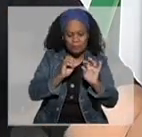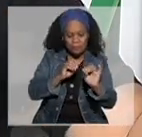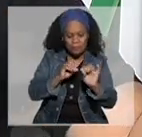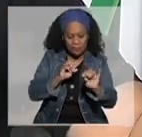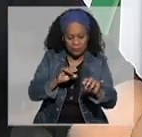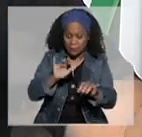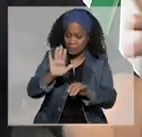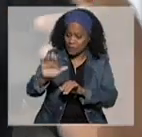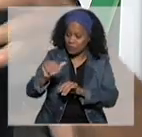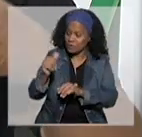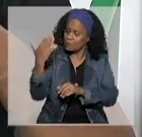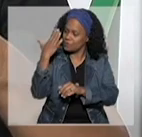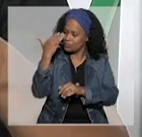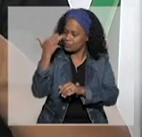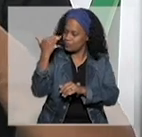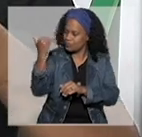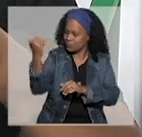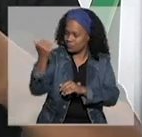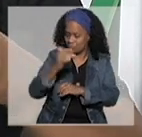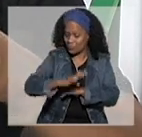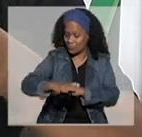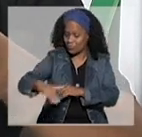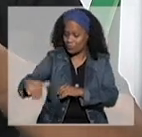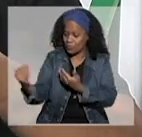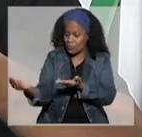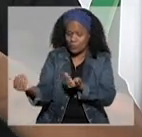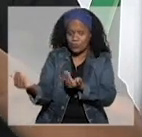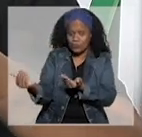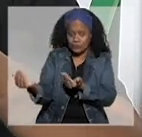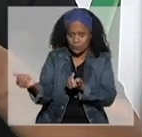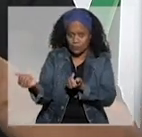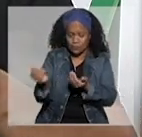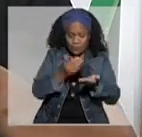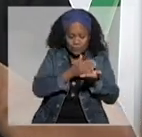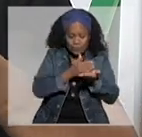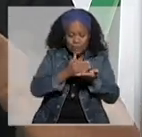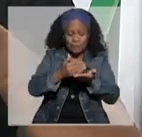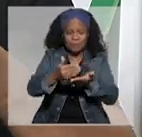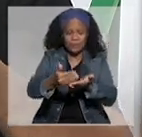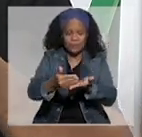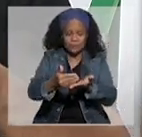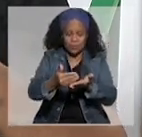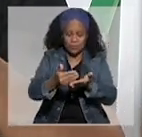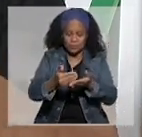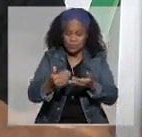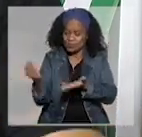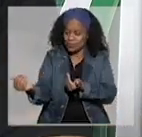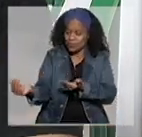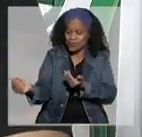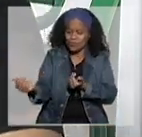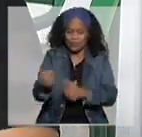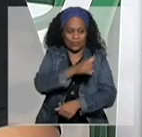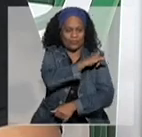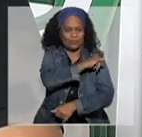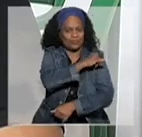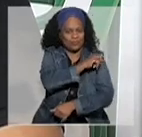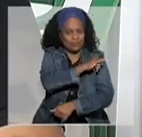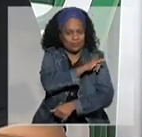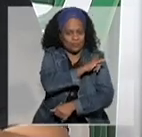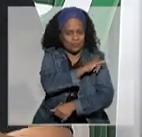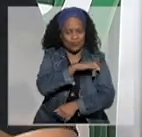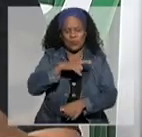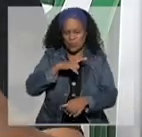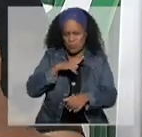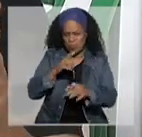para atraí-los para o que a gente começou, chamado Orquestra Sinfônica Juvenil Carioca.